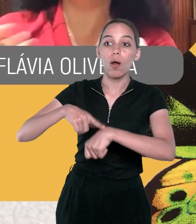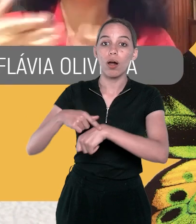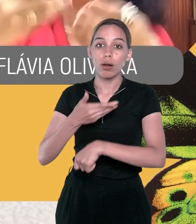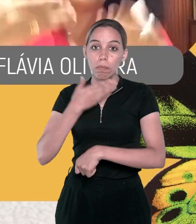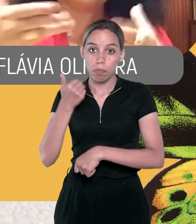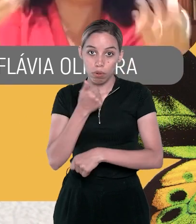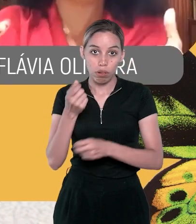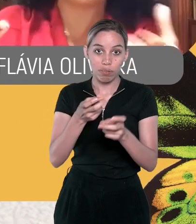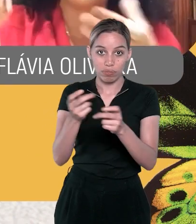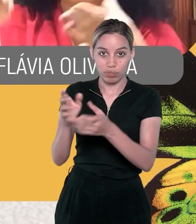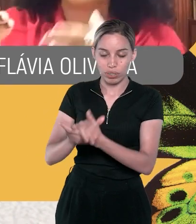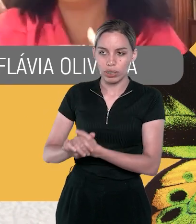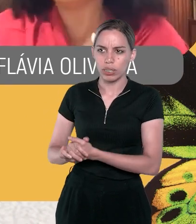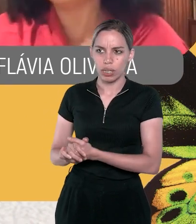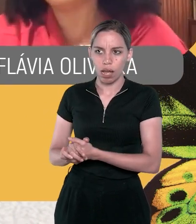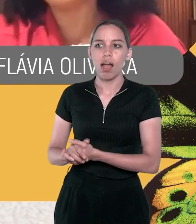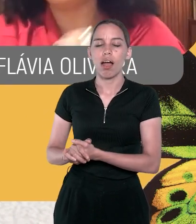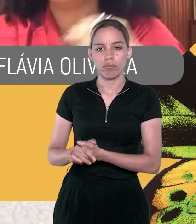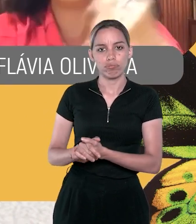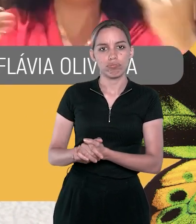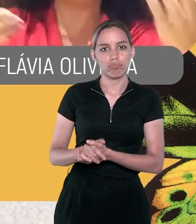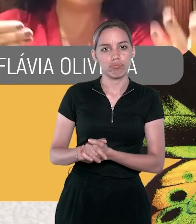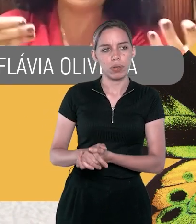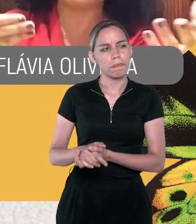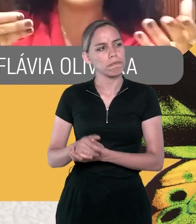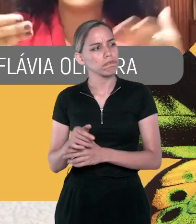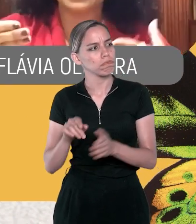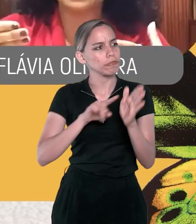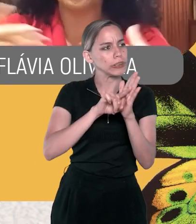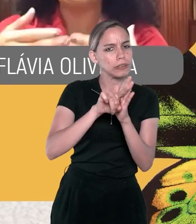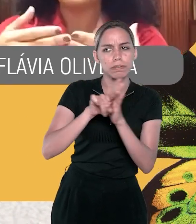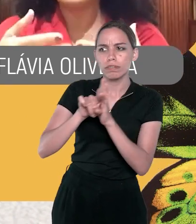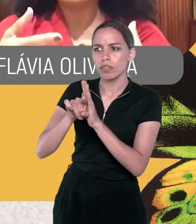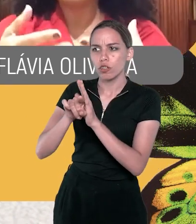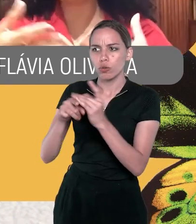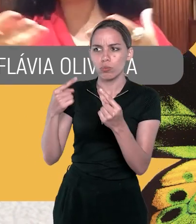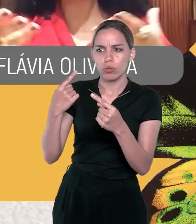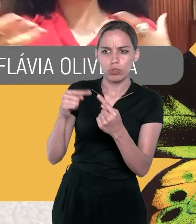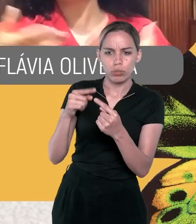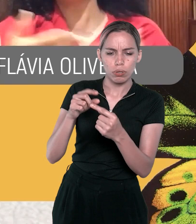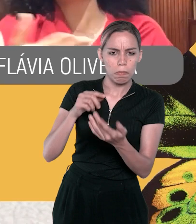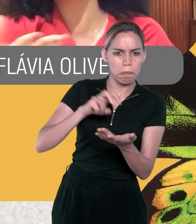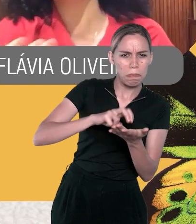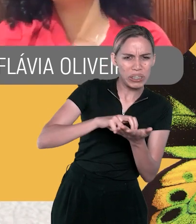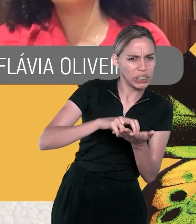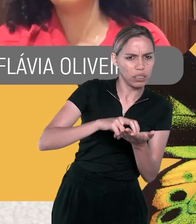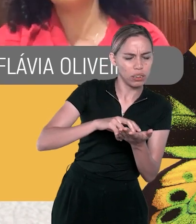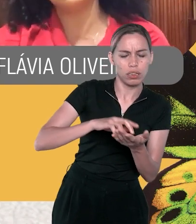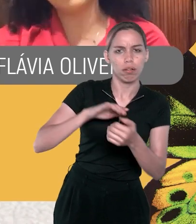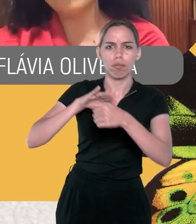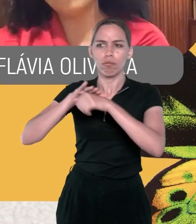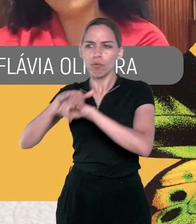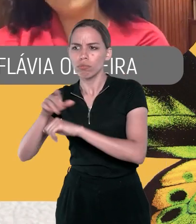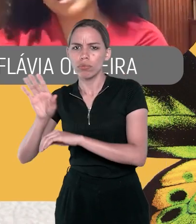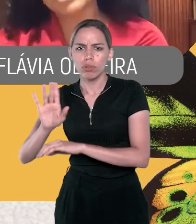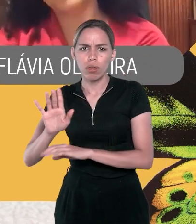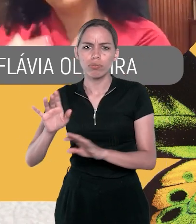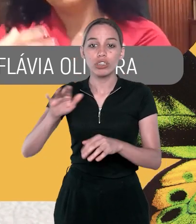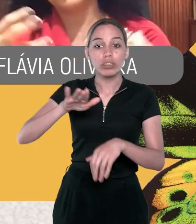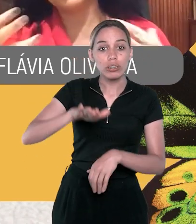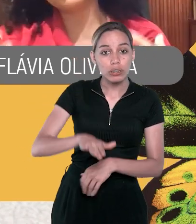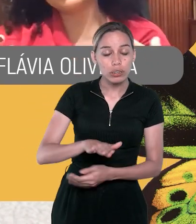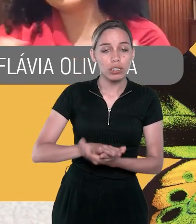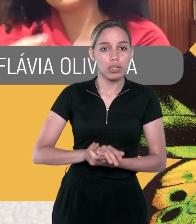comer angu, teria que ser naquela hora, nunca mais tarde, nunca mais cedo, e nada disso é